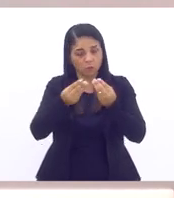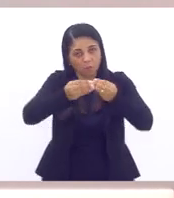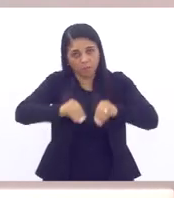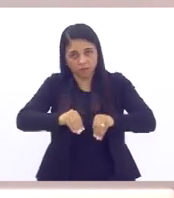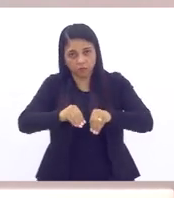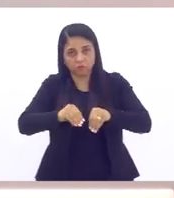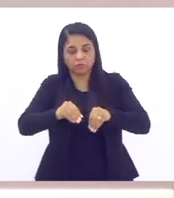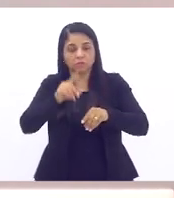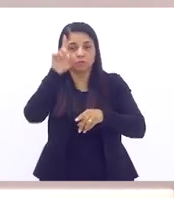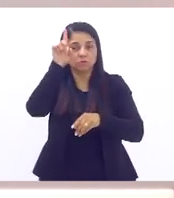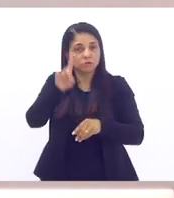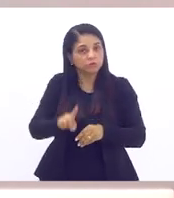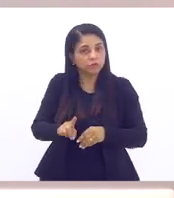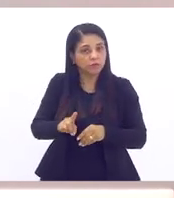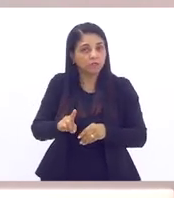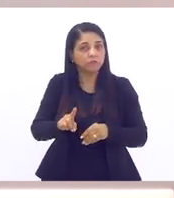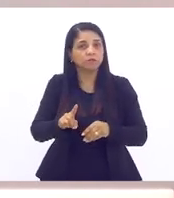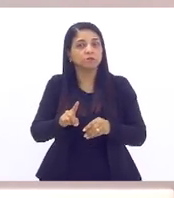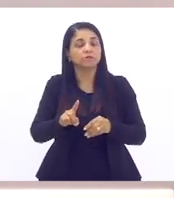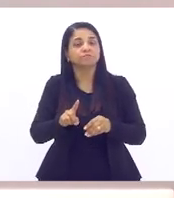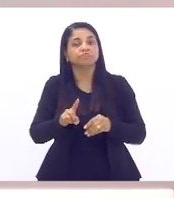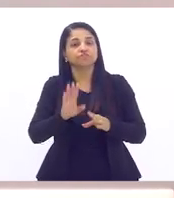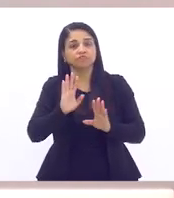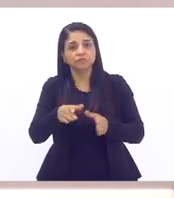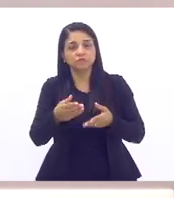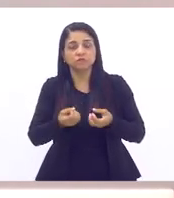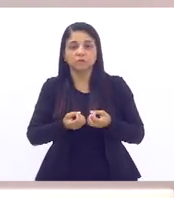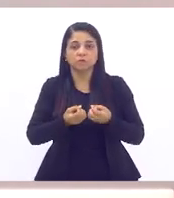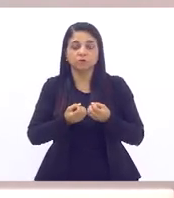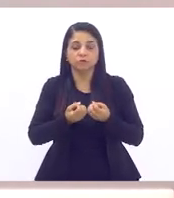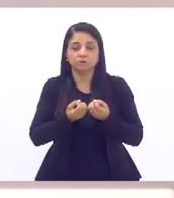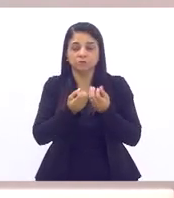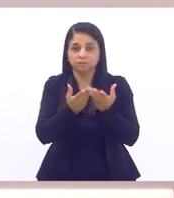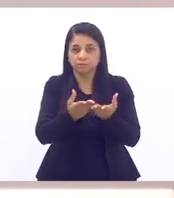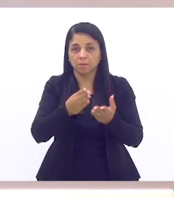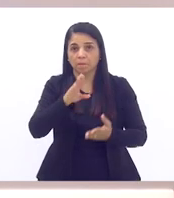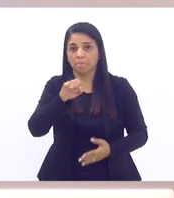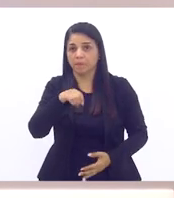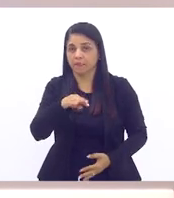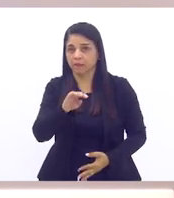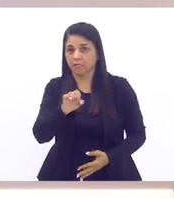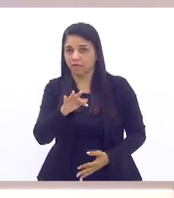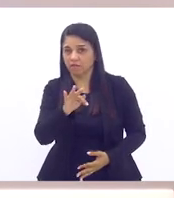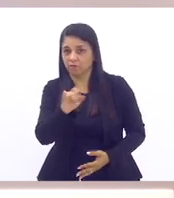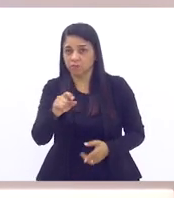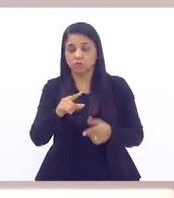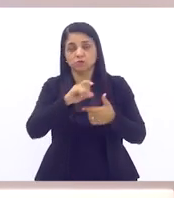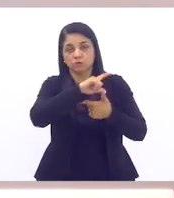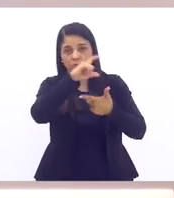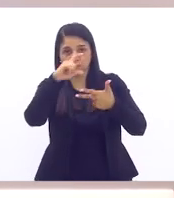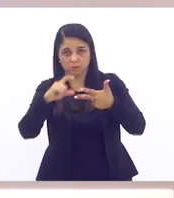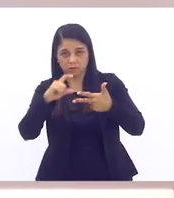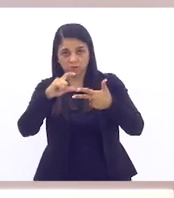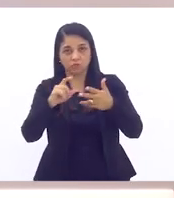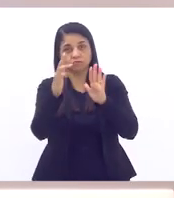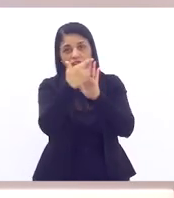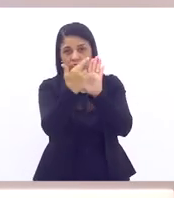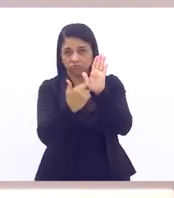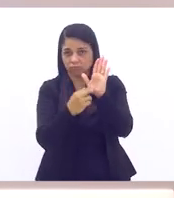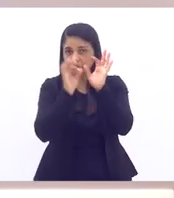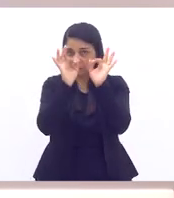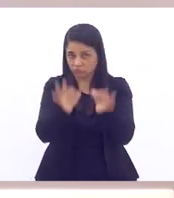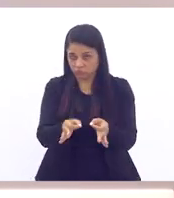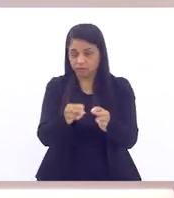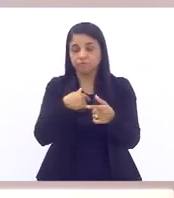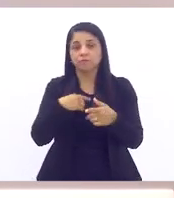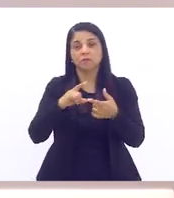o exercício do direito aos benefícios reconhecidos pela justiça devendo o poder executivo regulamentar a sua concessão artigo